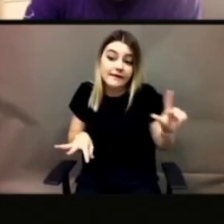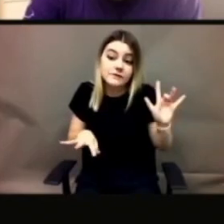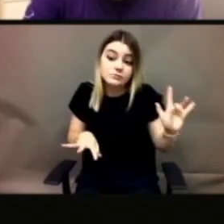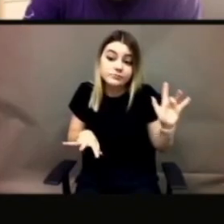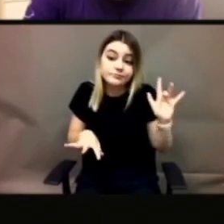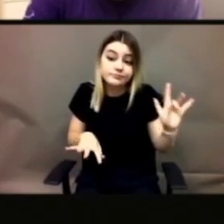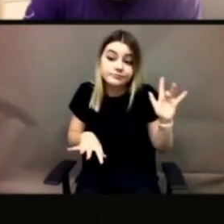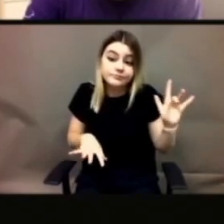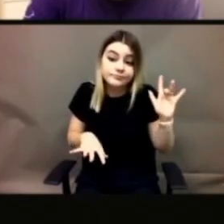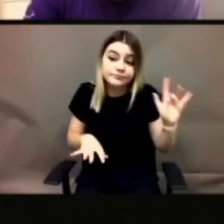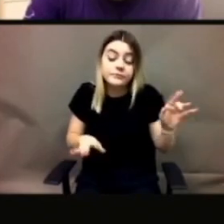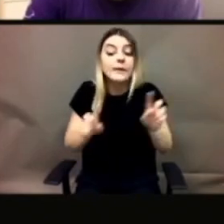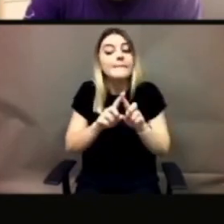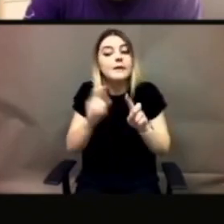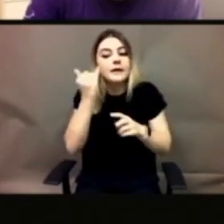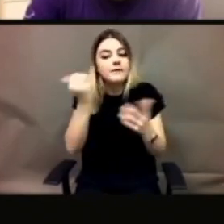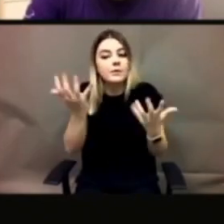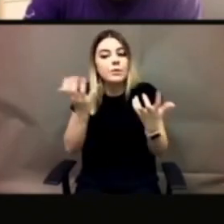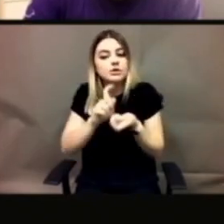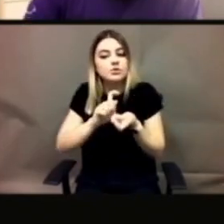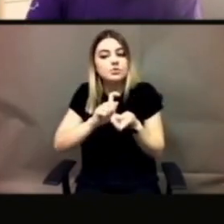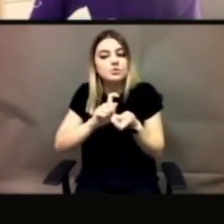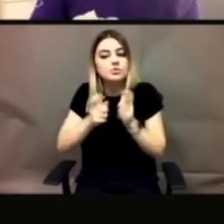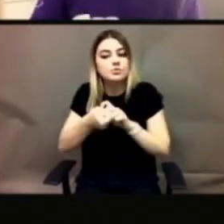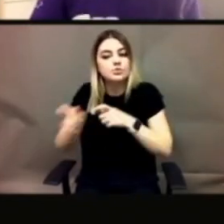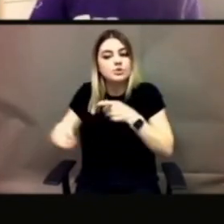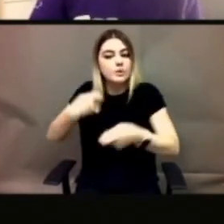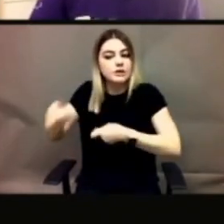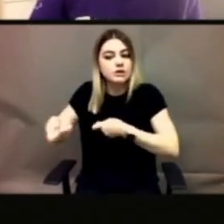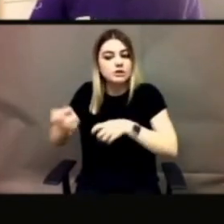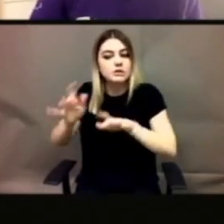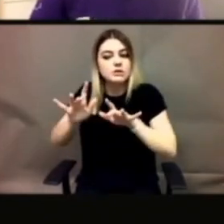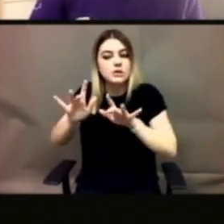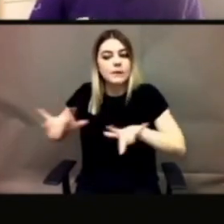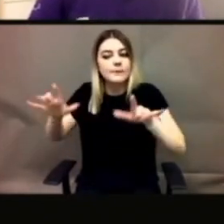os cliques à esquerda. Mas se eu quiser usar o teclado do computador...